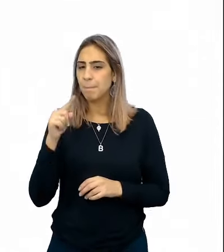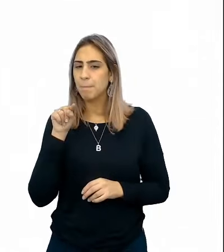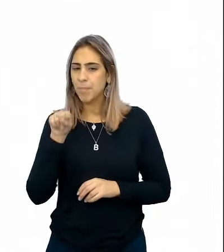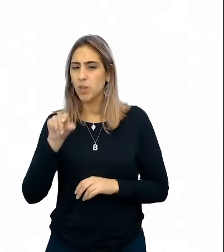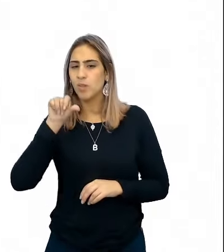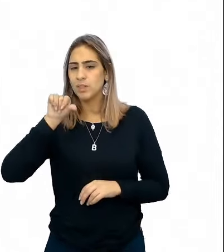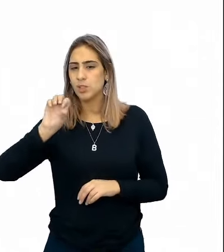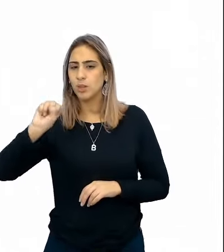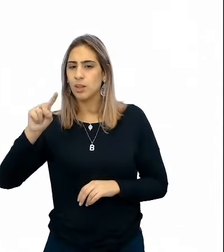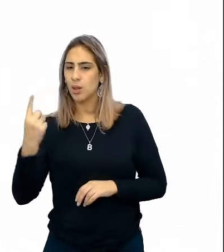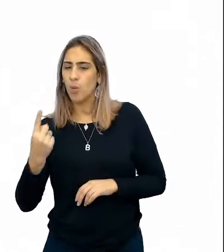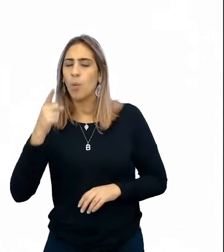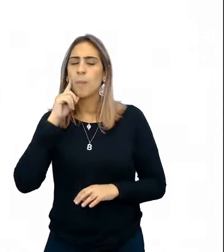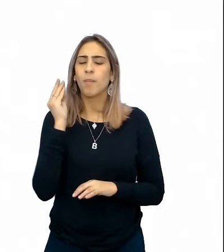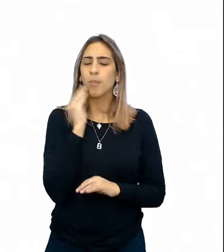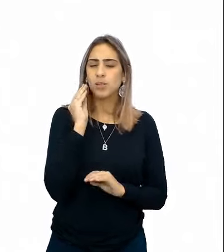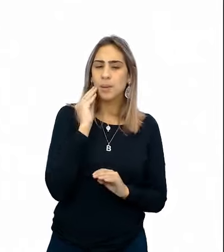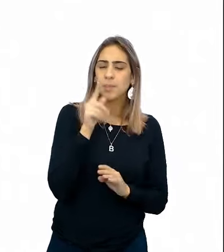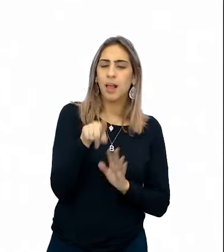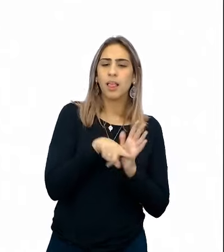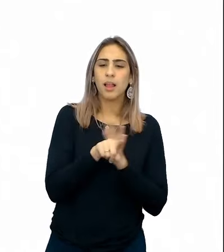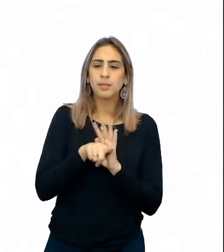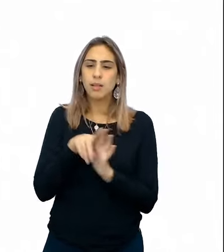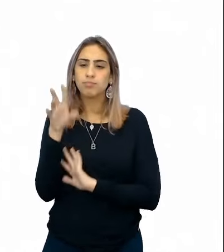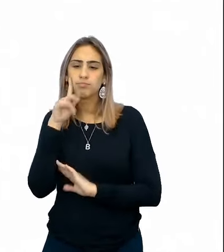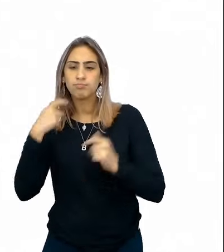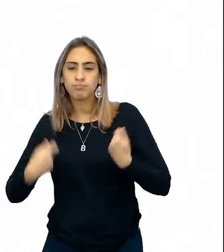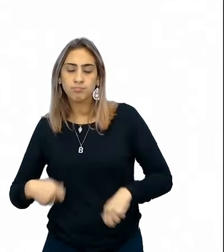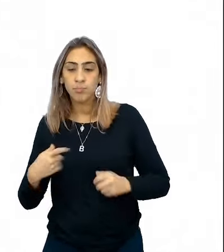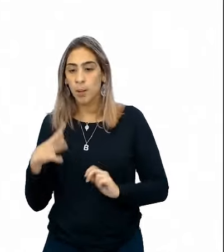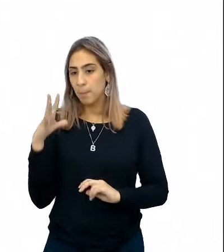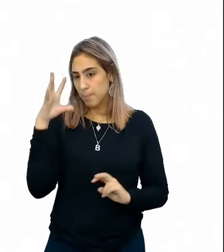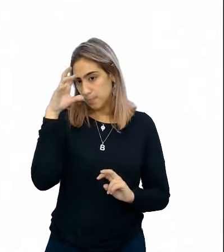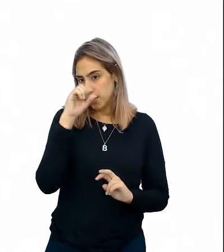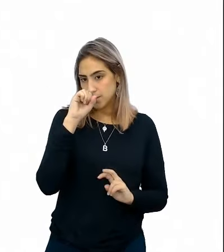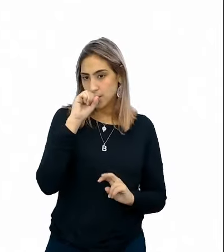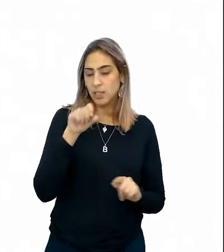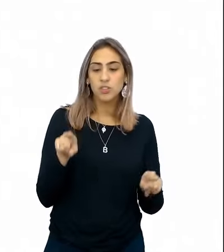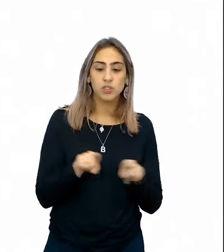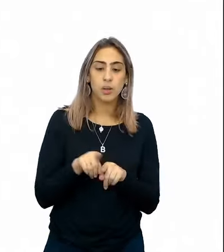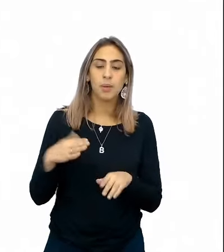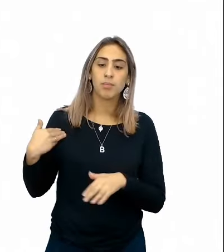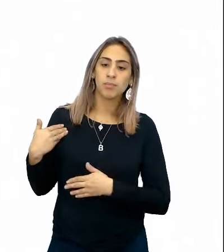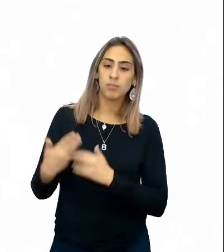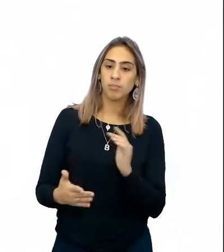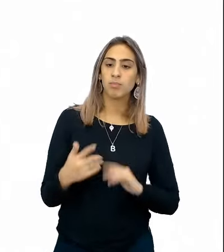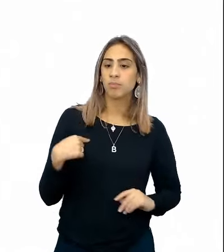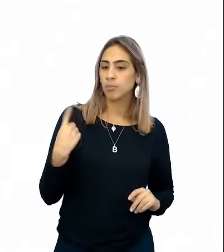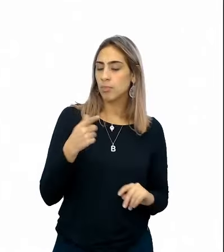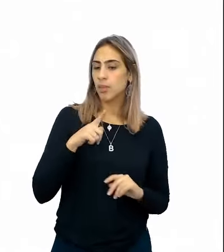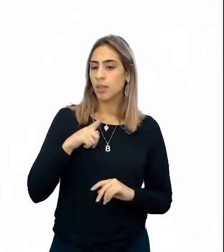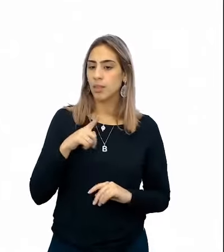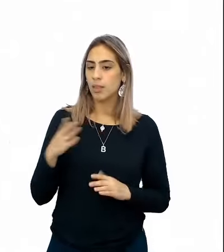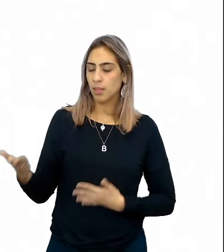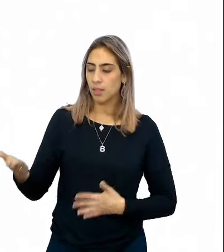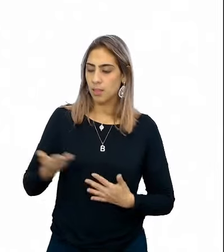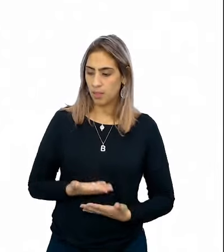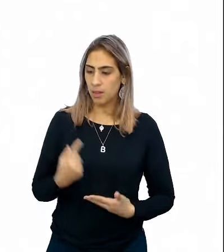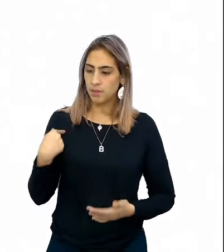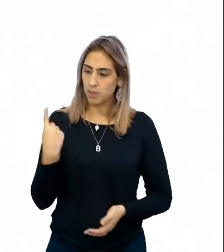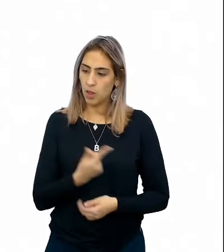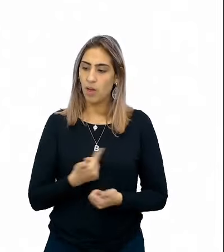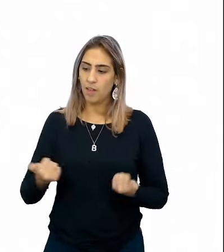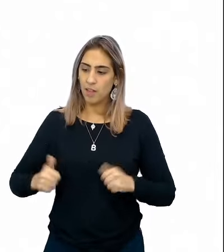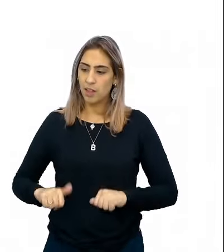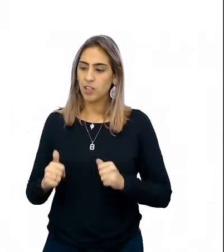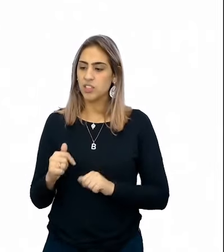1988. Possibilita analisar as necessidades de aprendizagem e, geralmente, a gente traz a